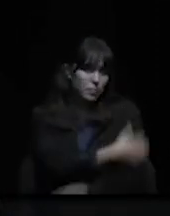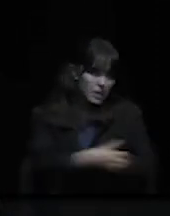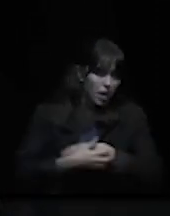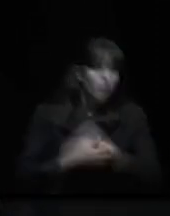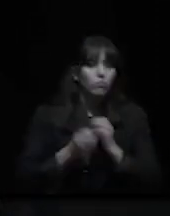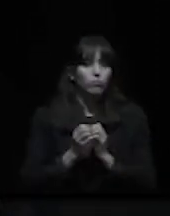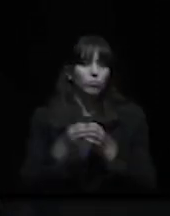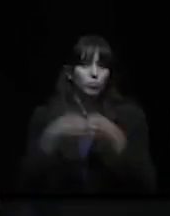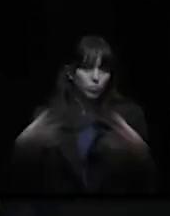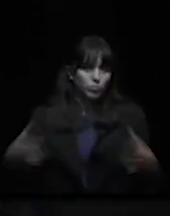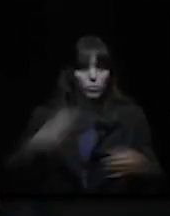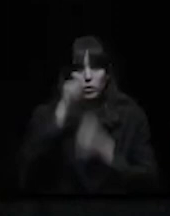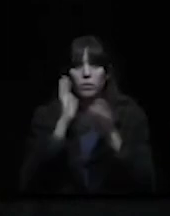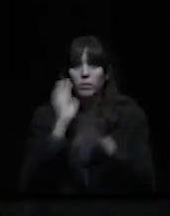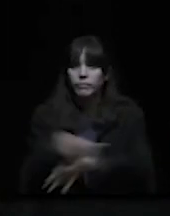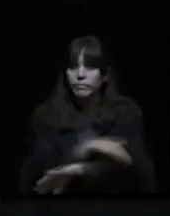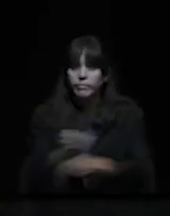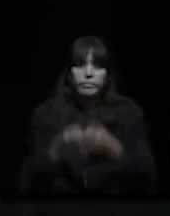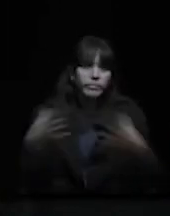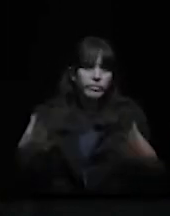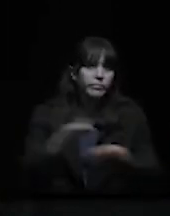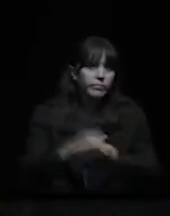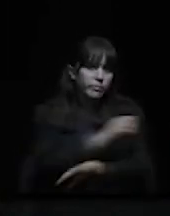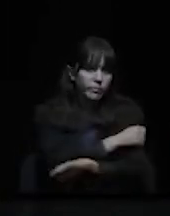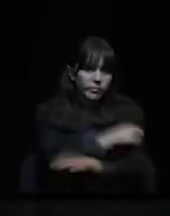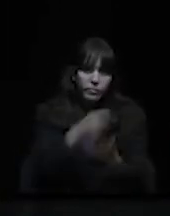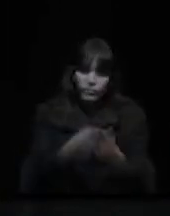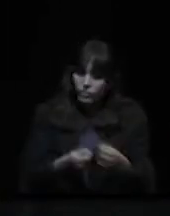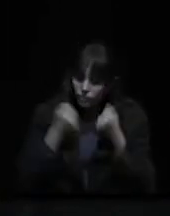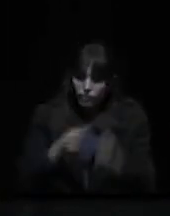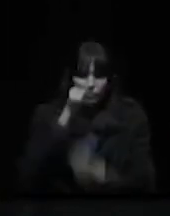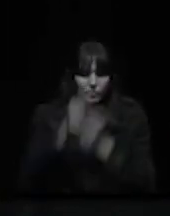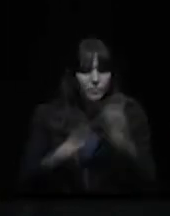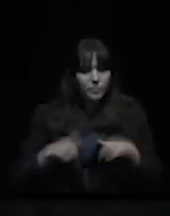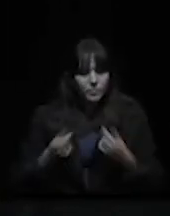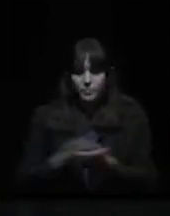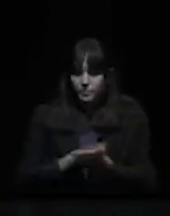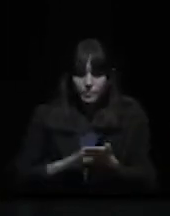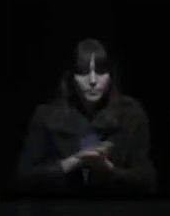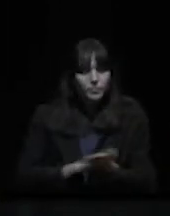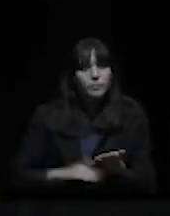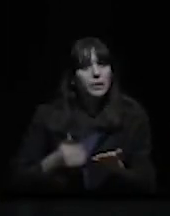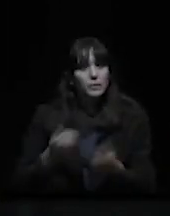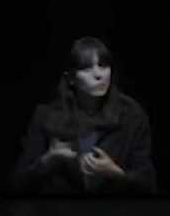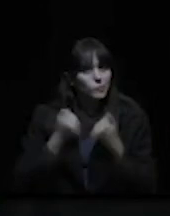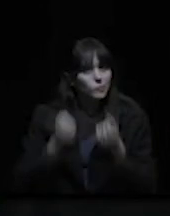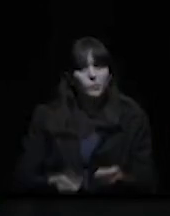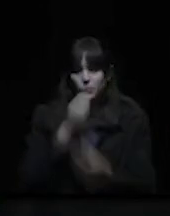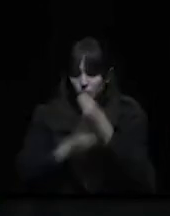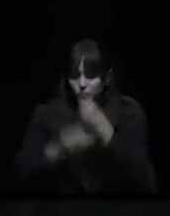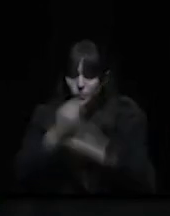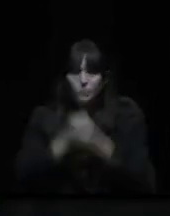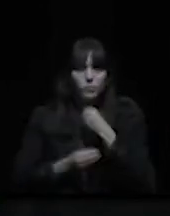de sem-abrigo, porque não conseguem pagar casas em Lisboa, em que temos pessoas que não estão a conseguir garantir as suas necessidades mais básicas de alimentação,